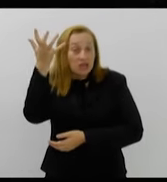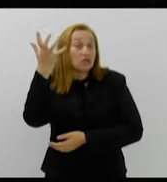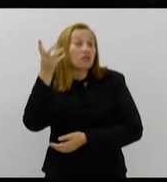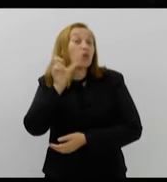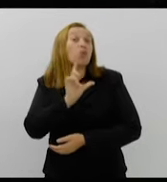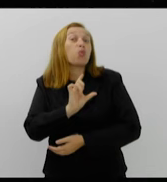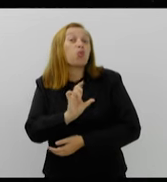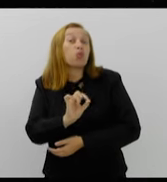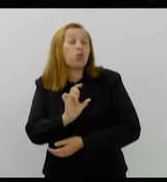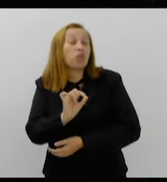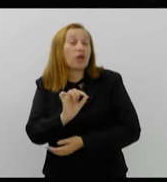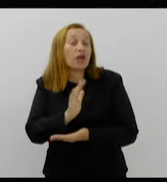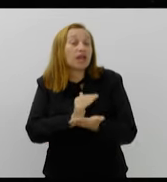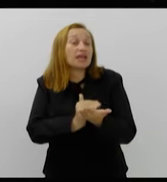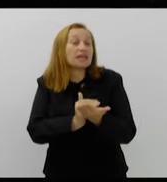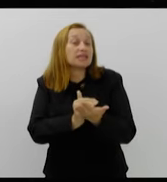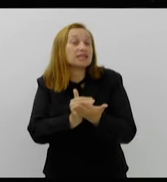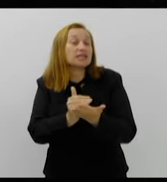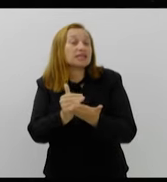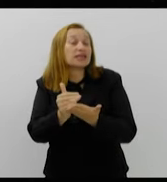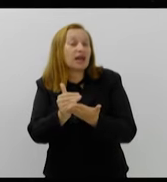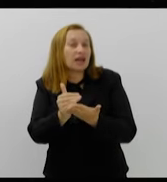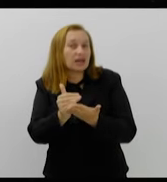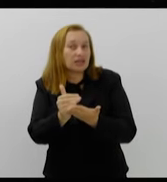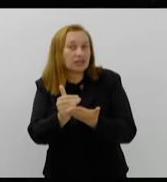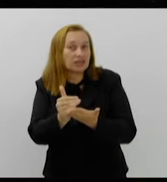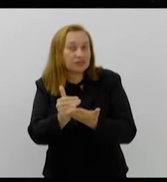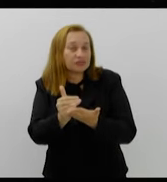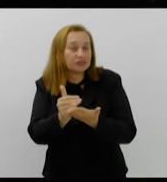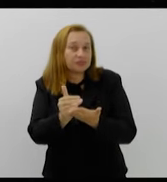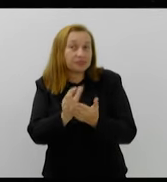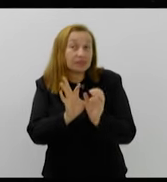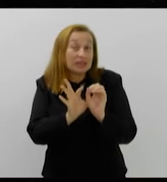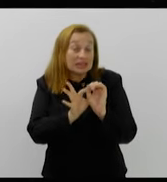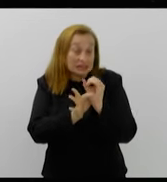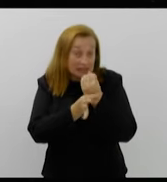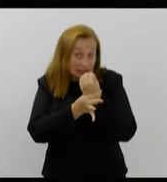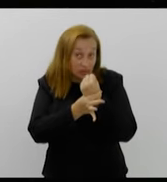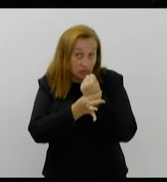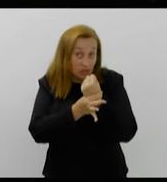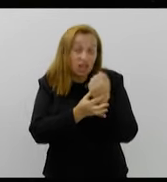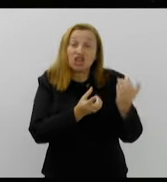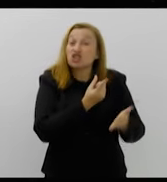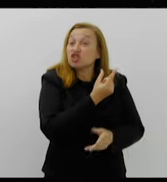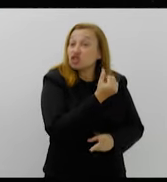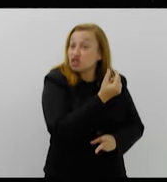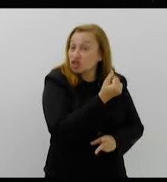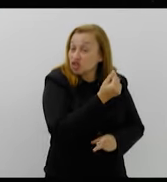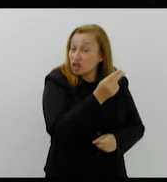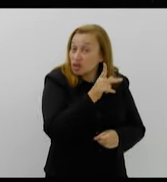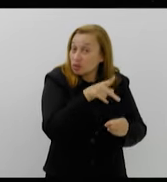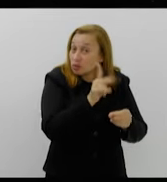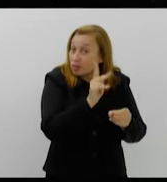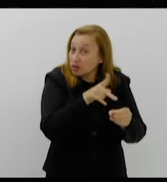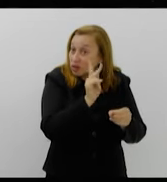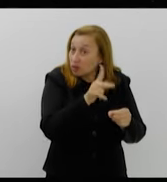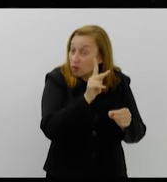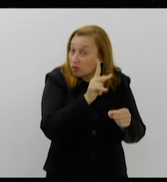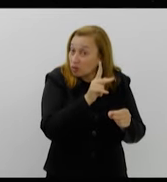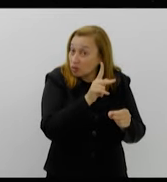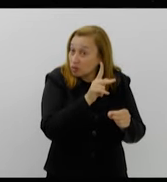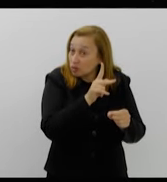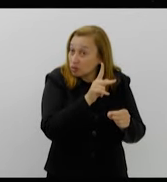resolveram começar a dar como garantia dinheiros dos ro da participação